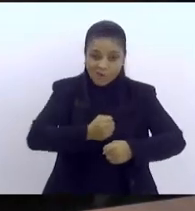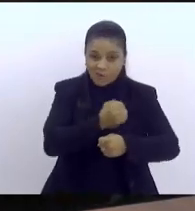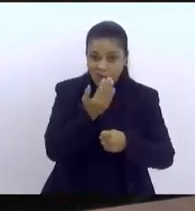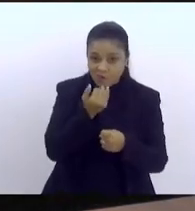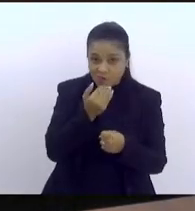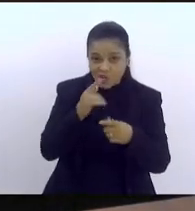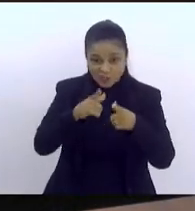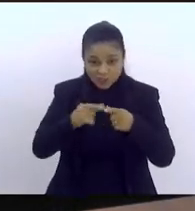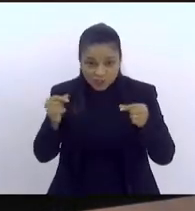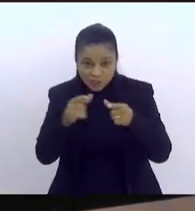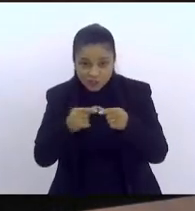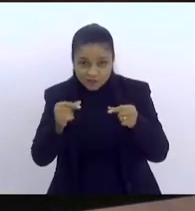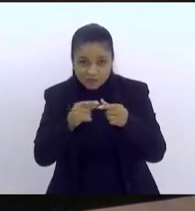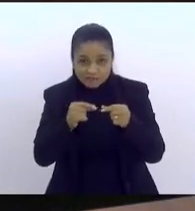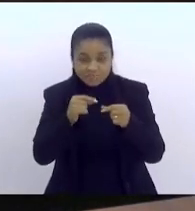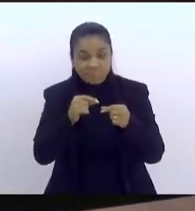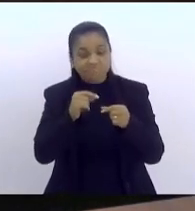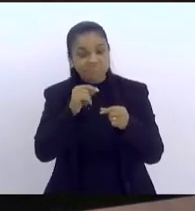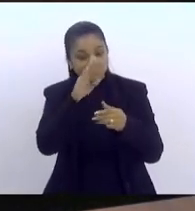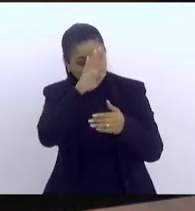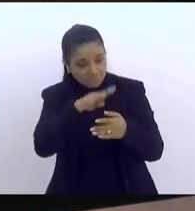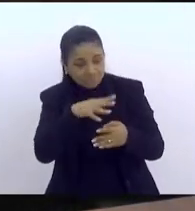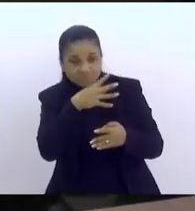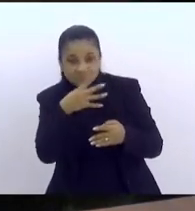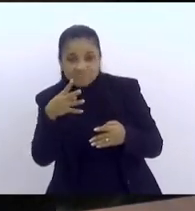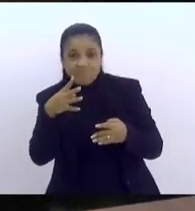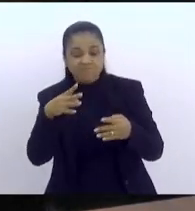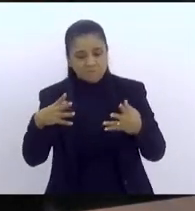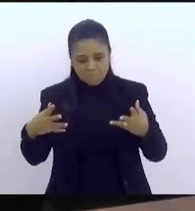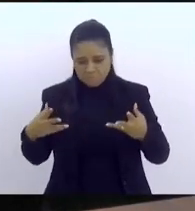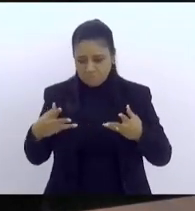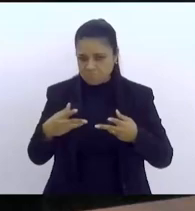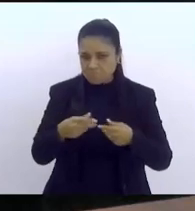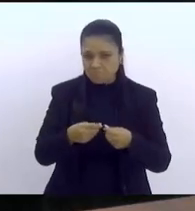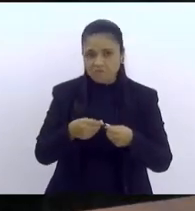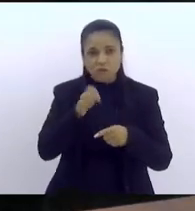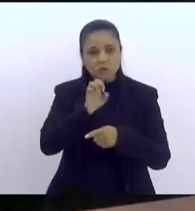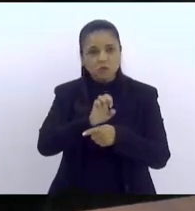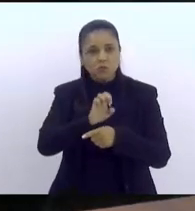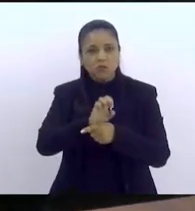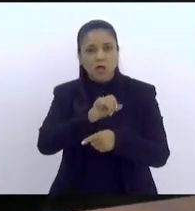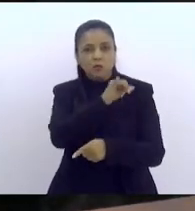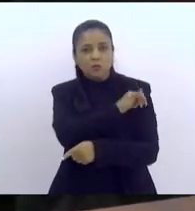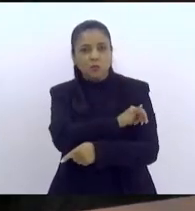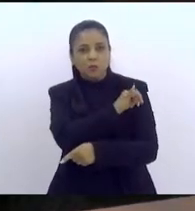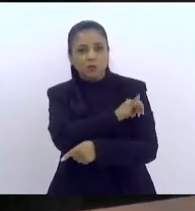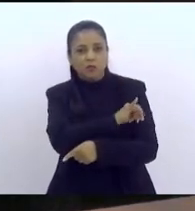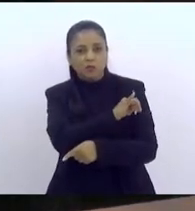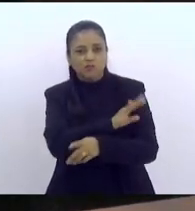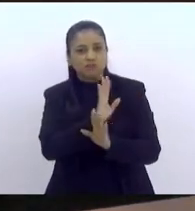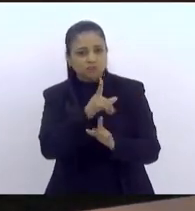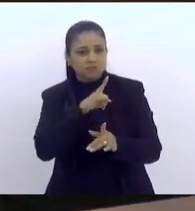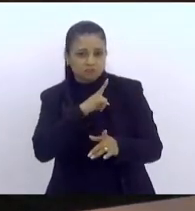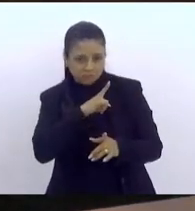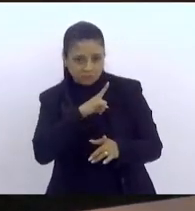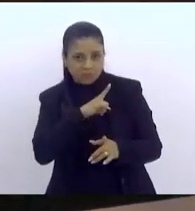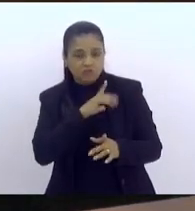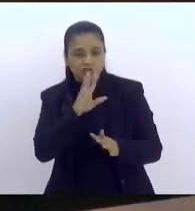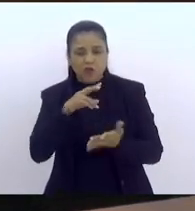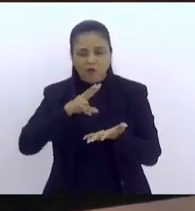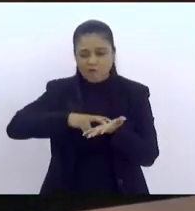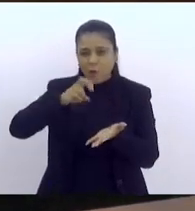cardápios mais elaborados desse estado. Já entrou no nosso